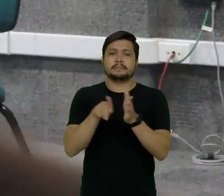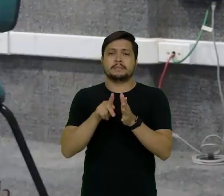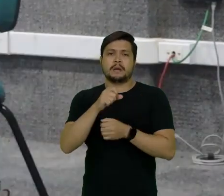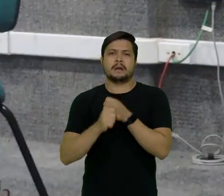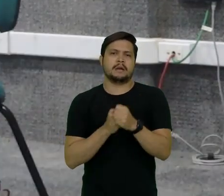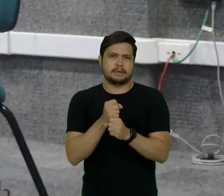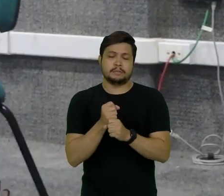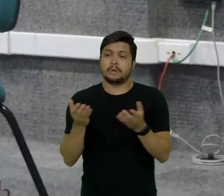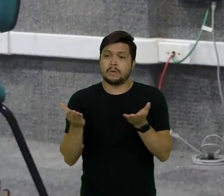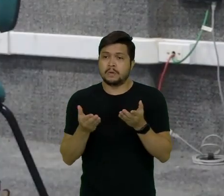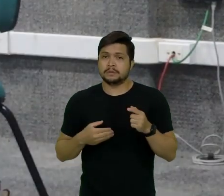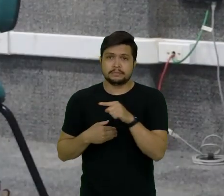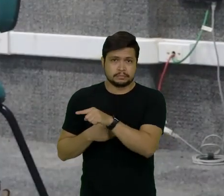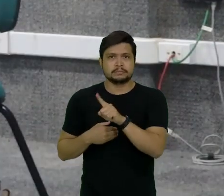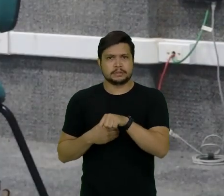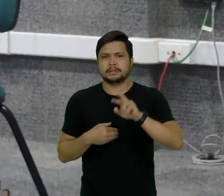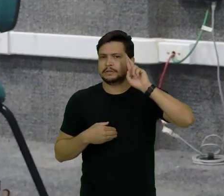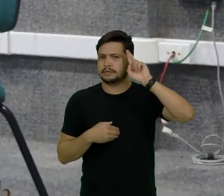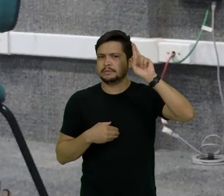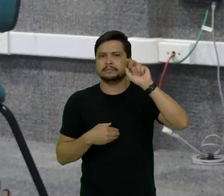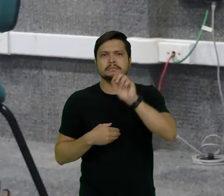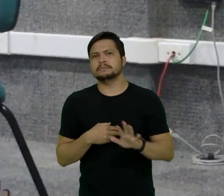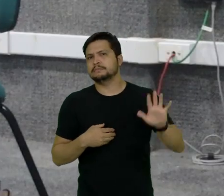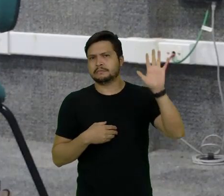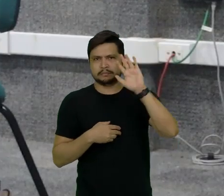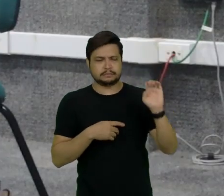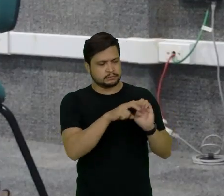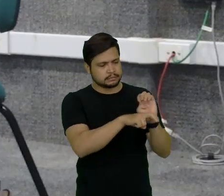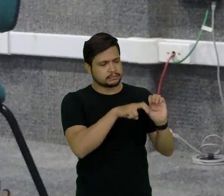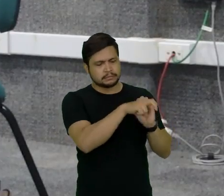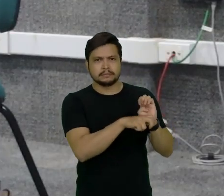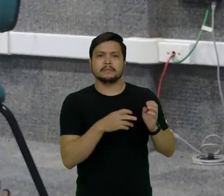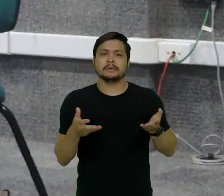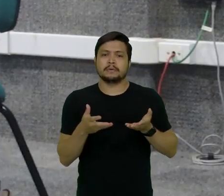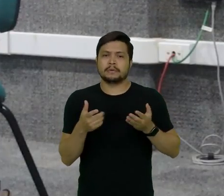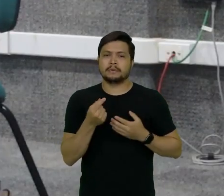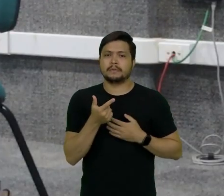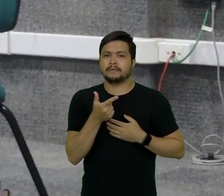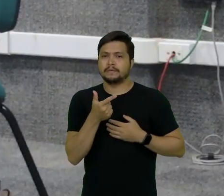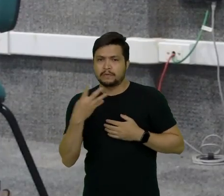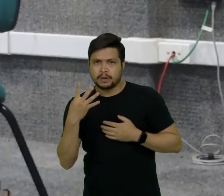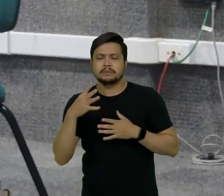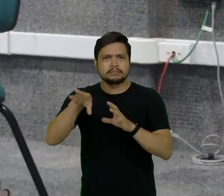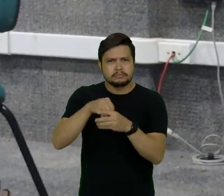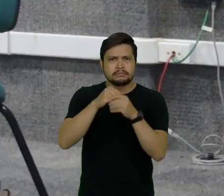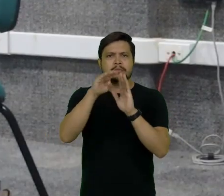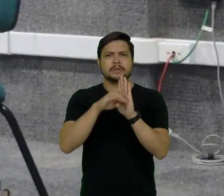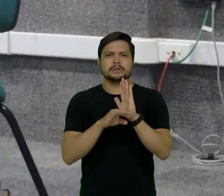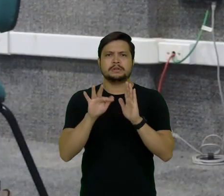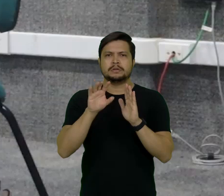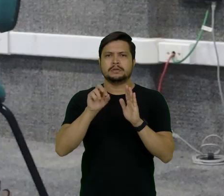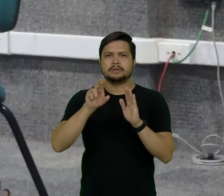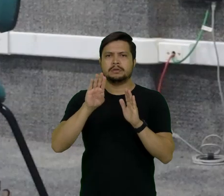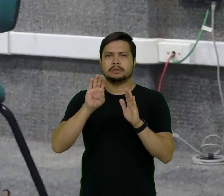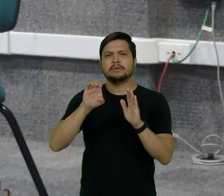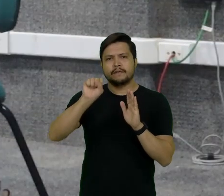e atualmente exerce o cargo de chefe geral na Embrapa Caprinos e Ovinos e agora em 2024 compôs a lista da